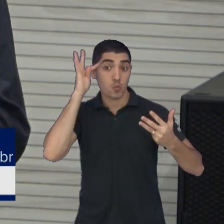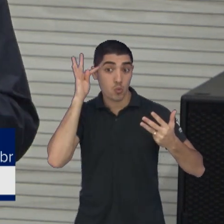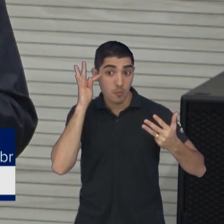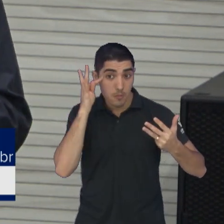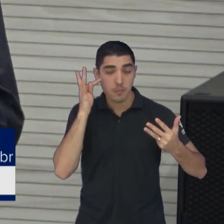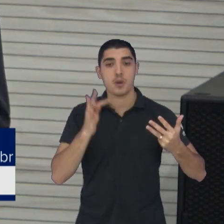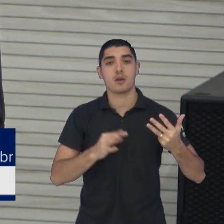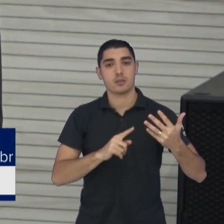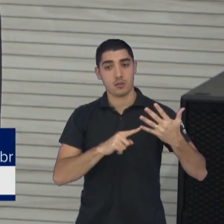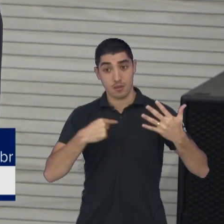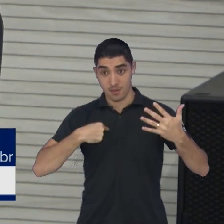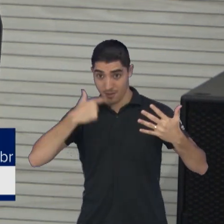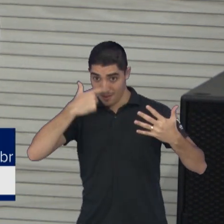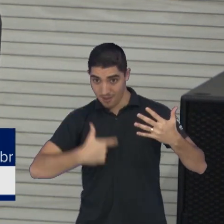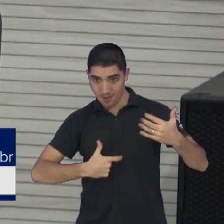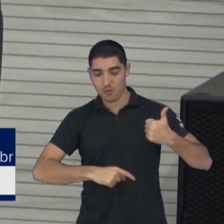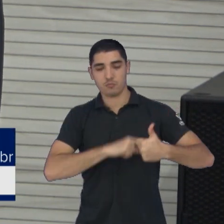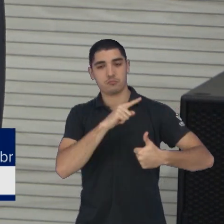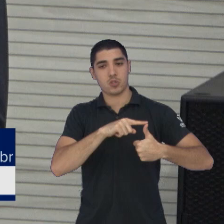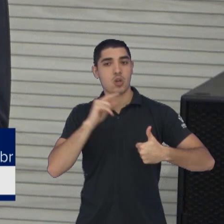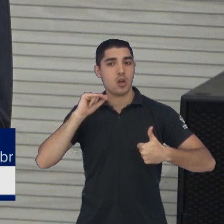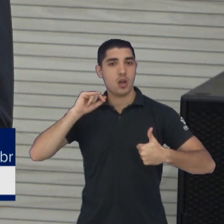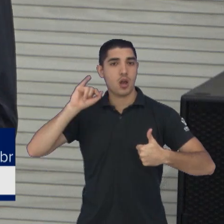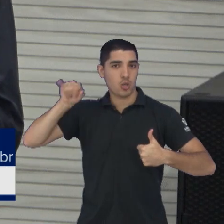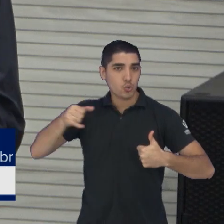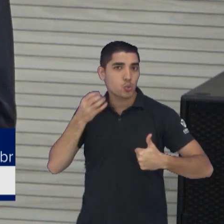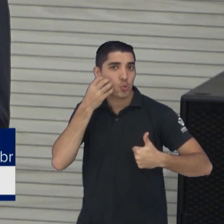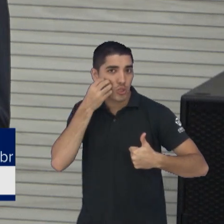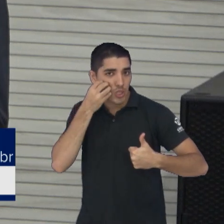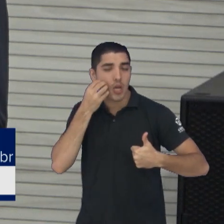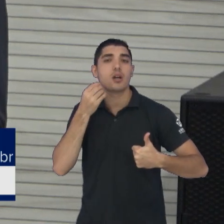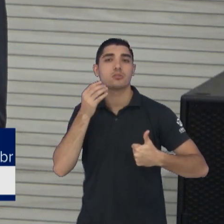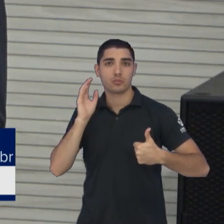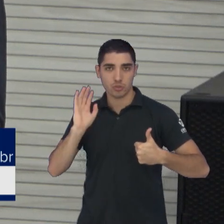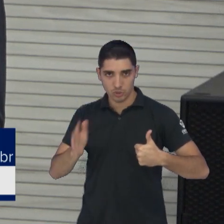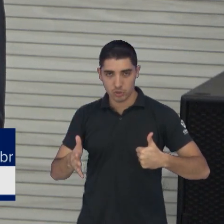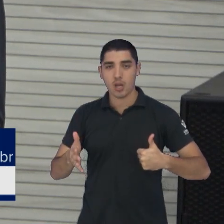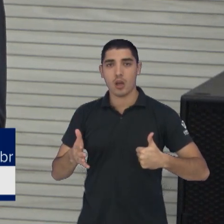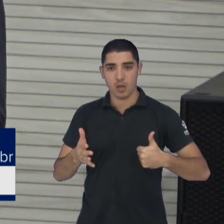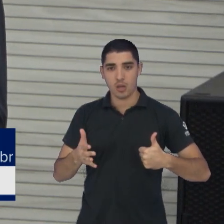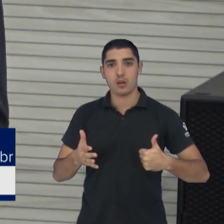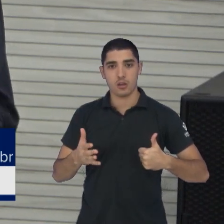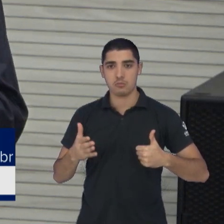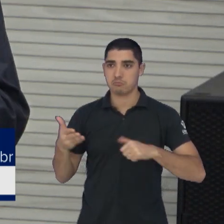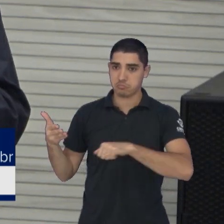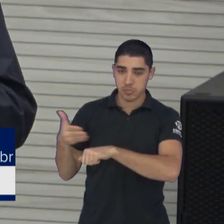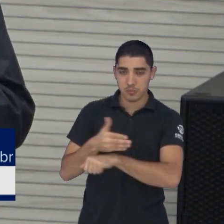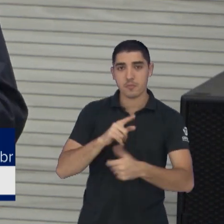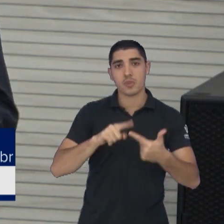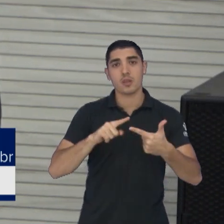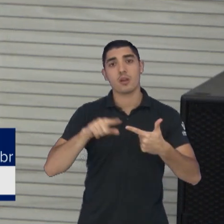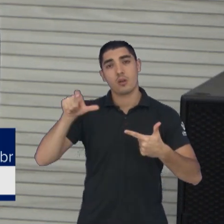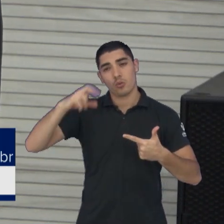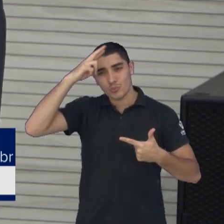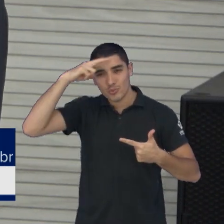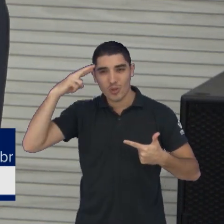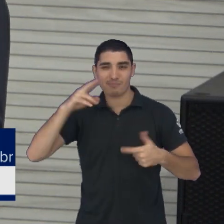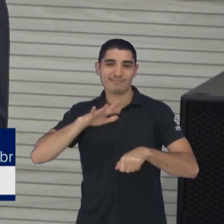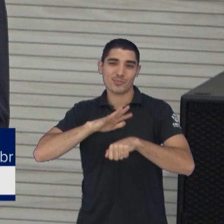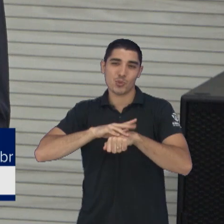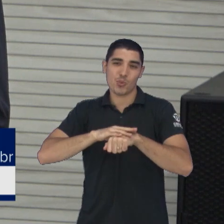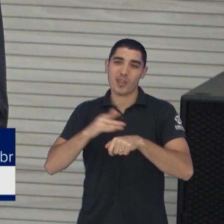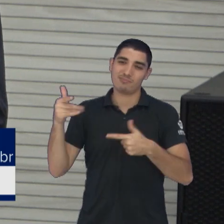Henrique, eu, a Juliana veio aqui também participar da reunião conosco, o Chagas estava adoentado, não pôde